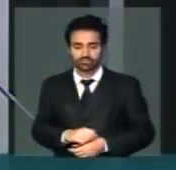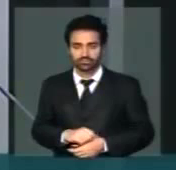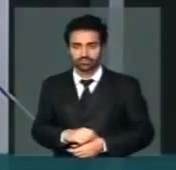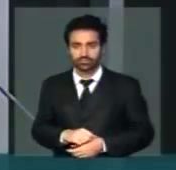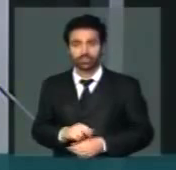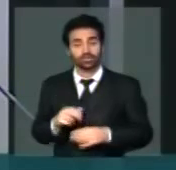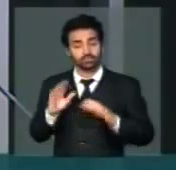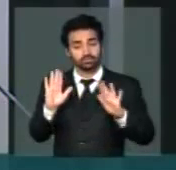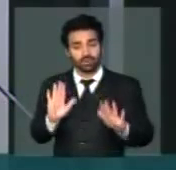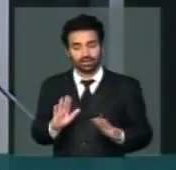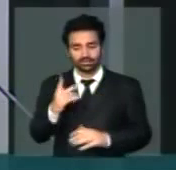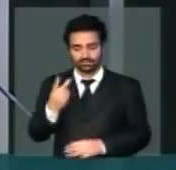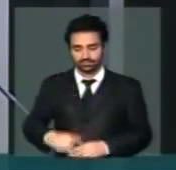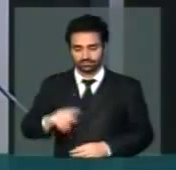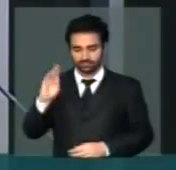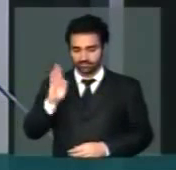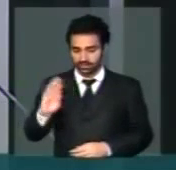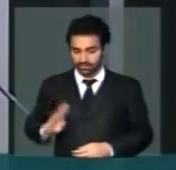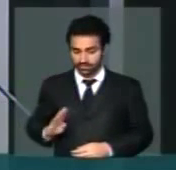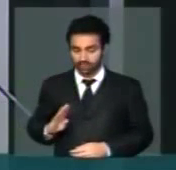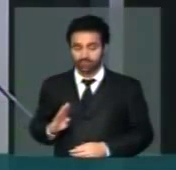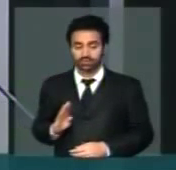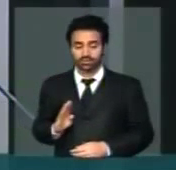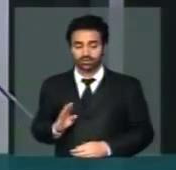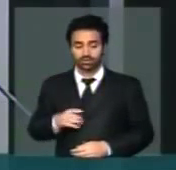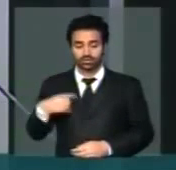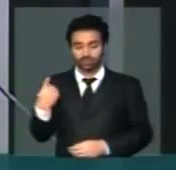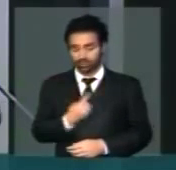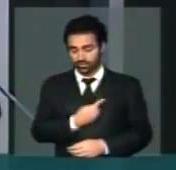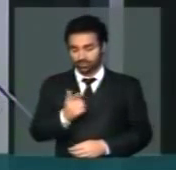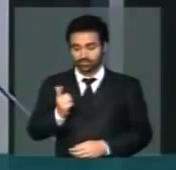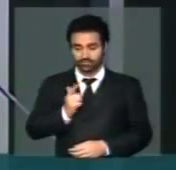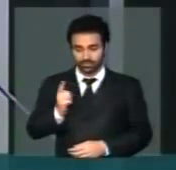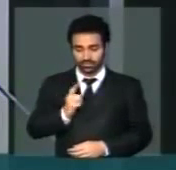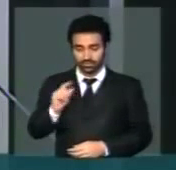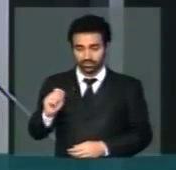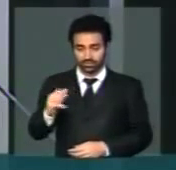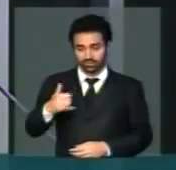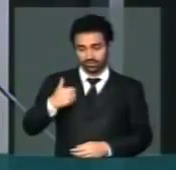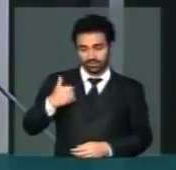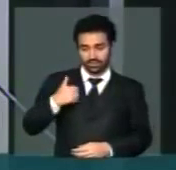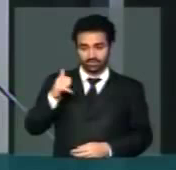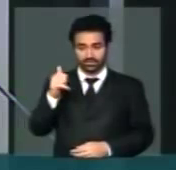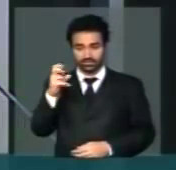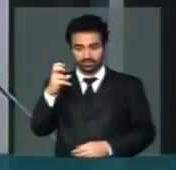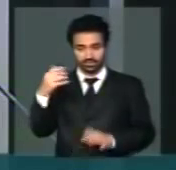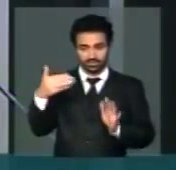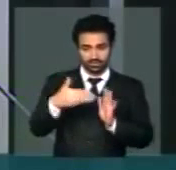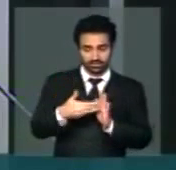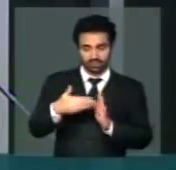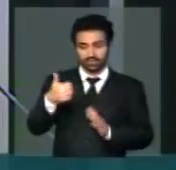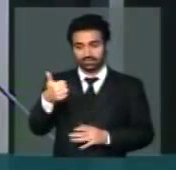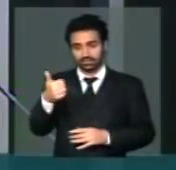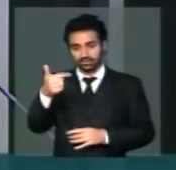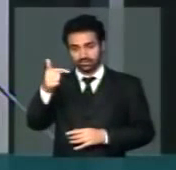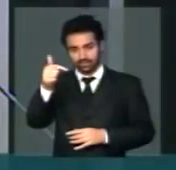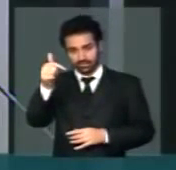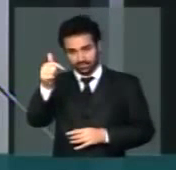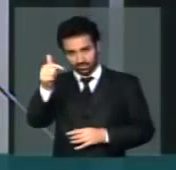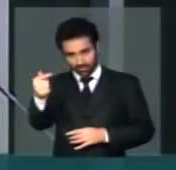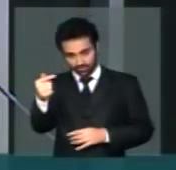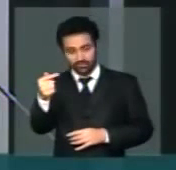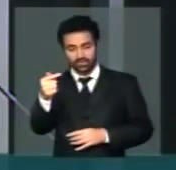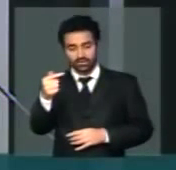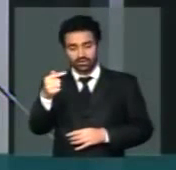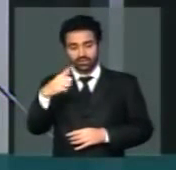Só que no Brasil nós temos, daqueles entre 15 e 17 anos, nada menos